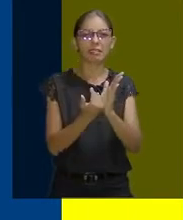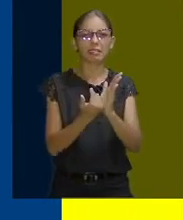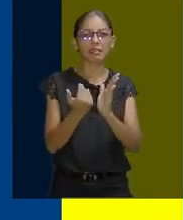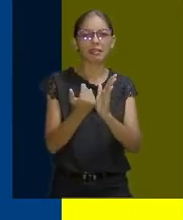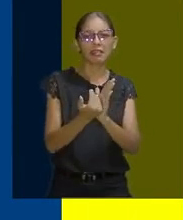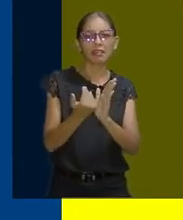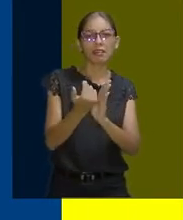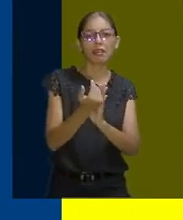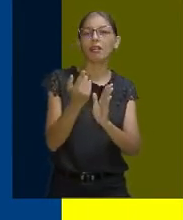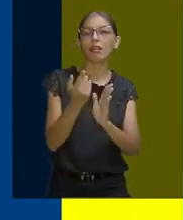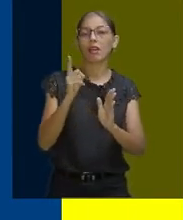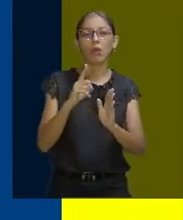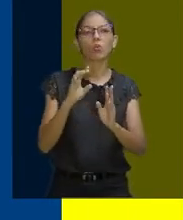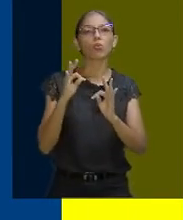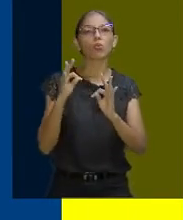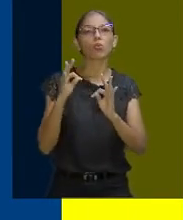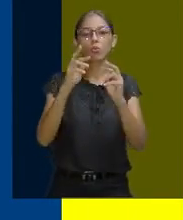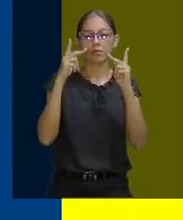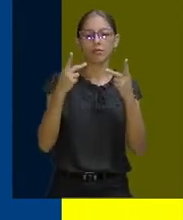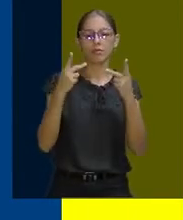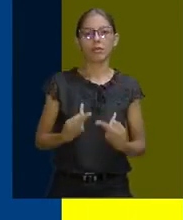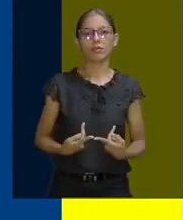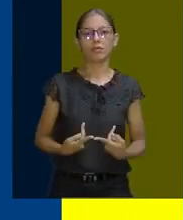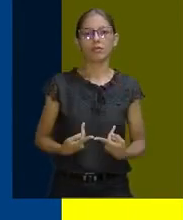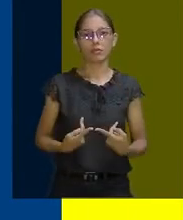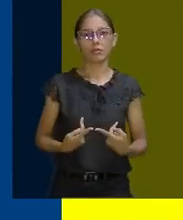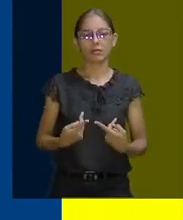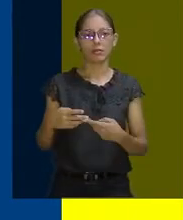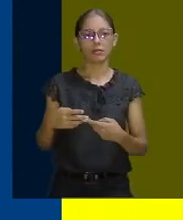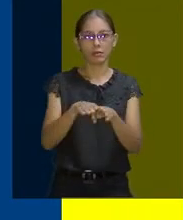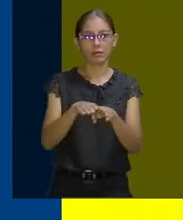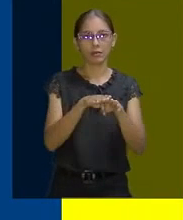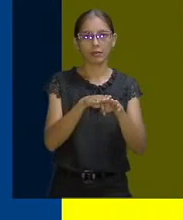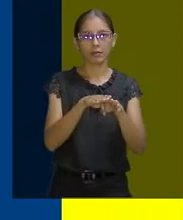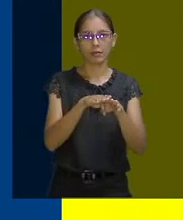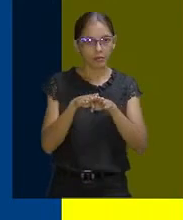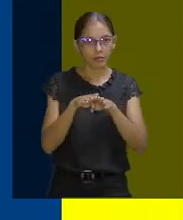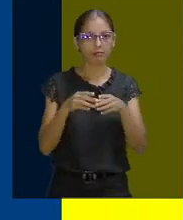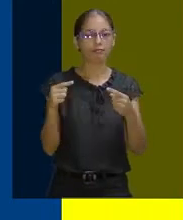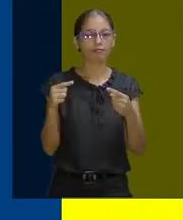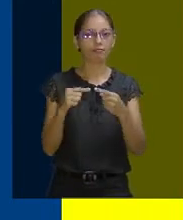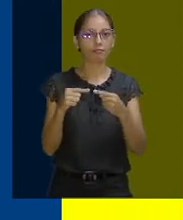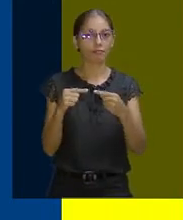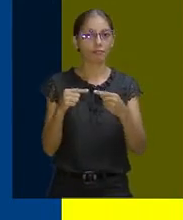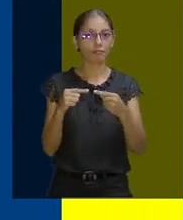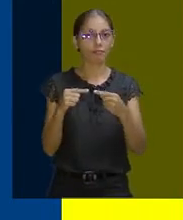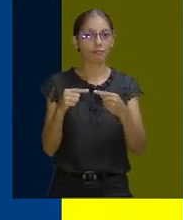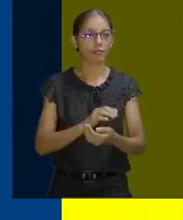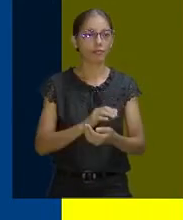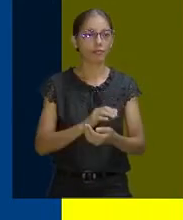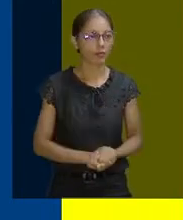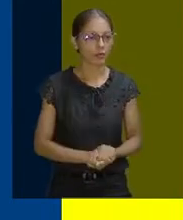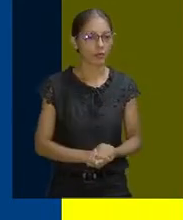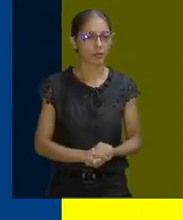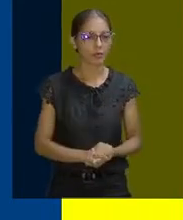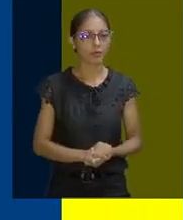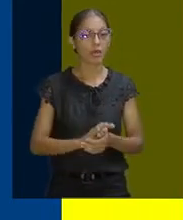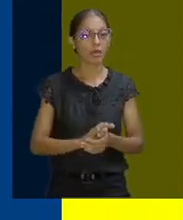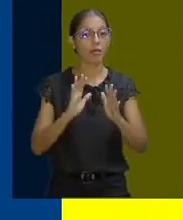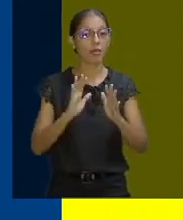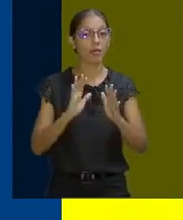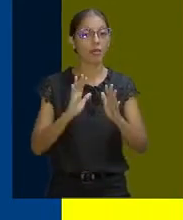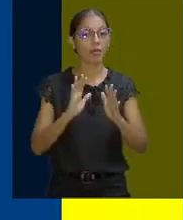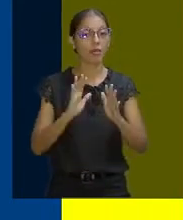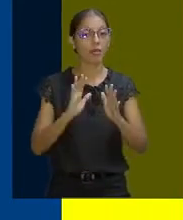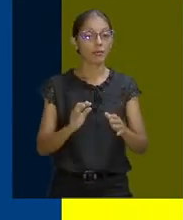do gênero humano. Este é o princípio de igualdade. No mais, tudo é diferença.